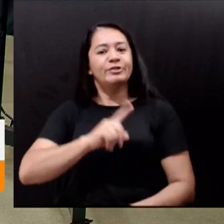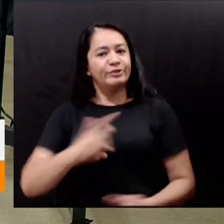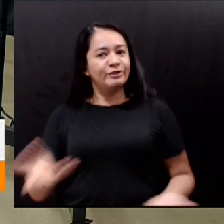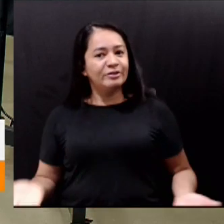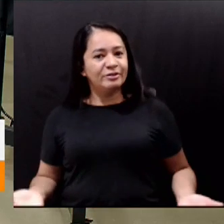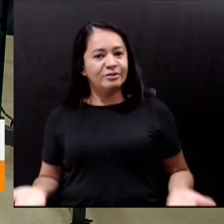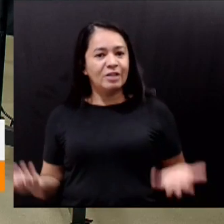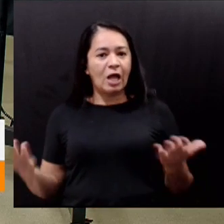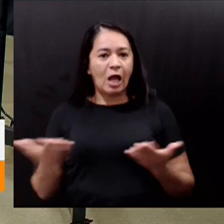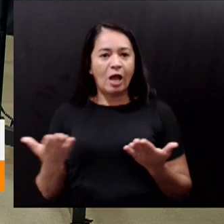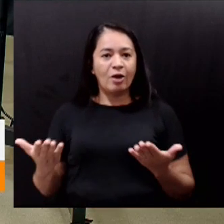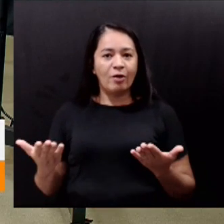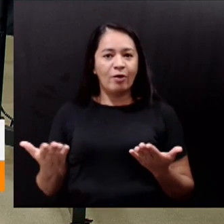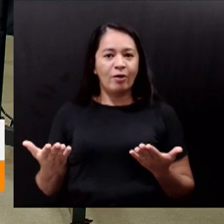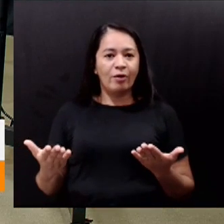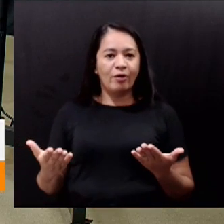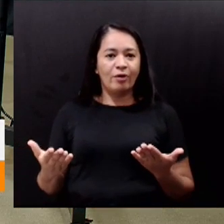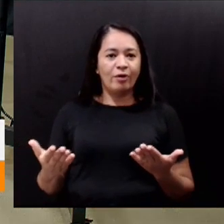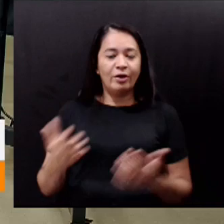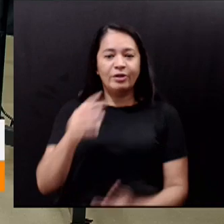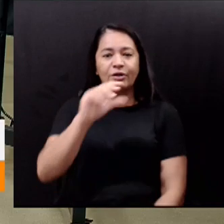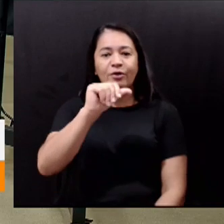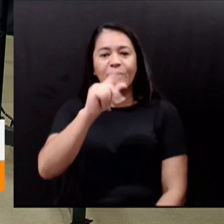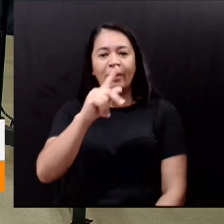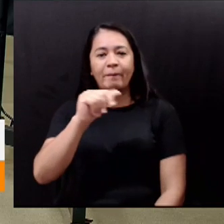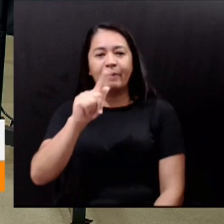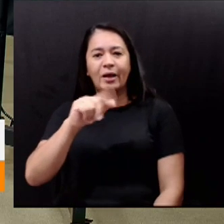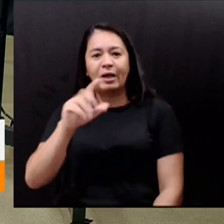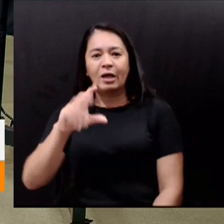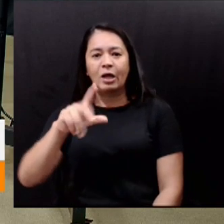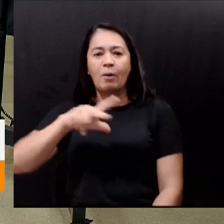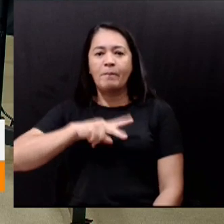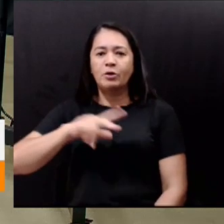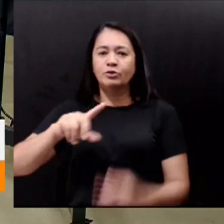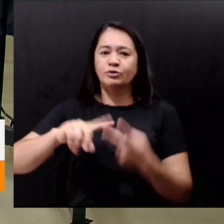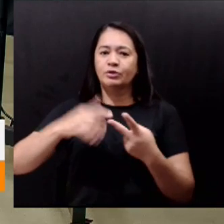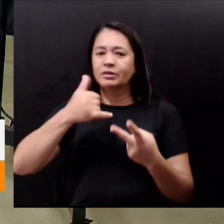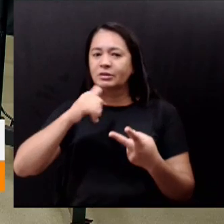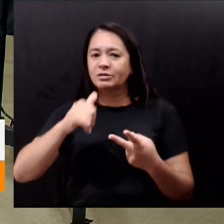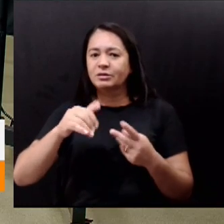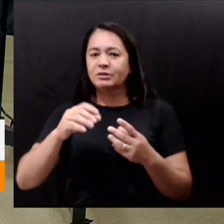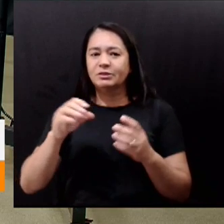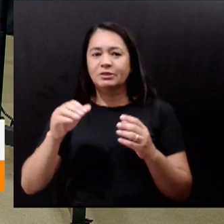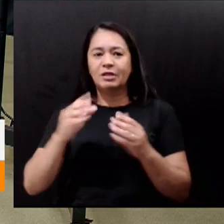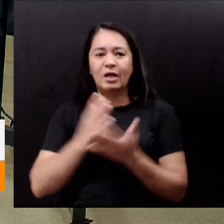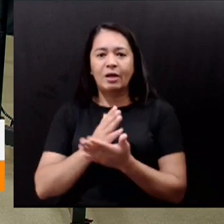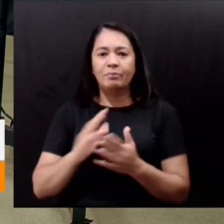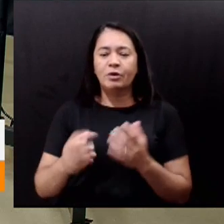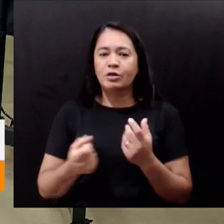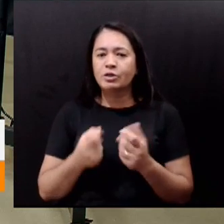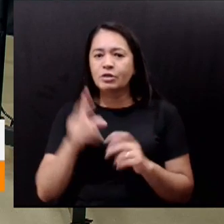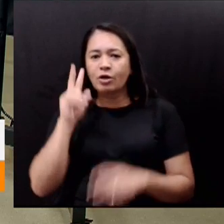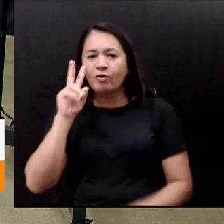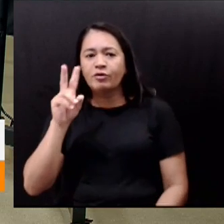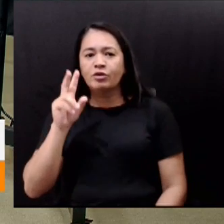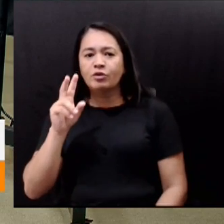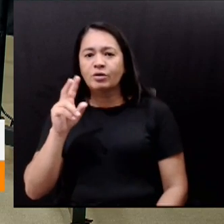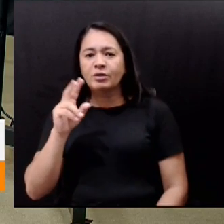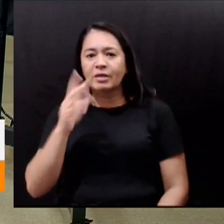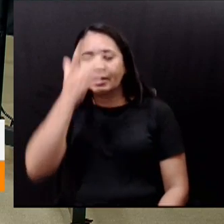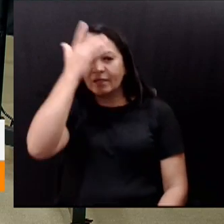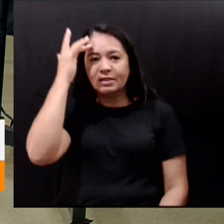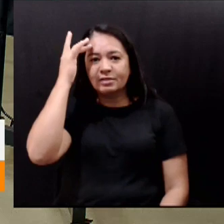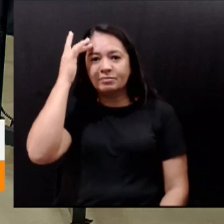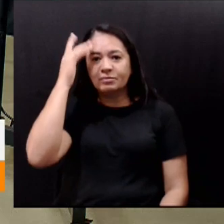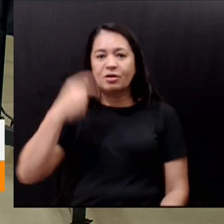teve, né, Portugal ficou sem energia e tal, e eu vi algumas matérias que mostraram que as pessoas foram ao parque,